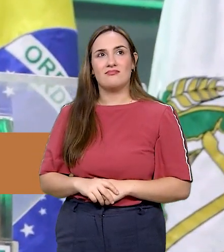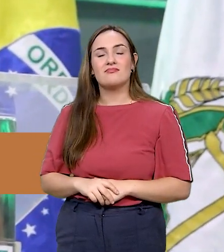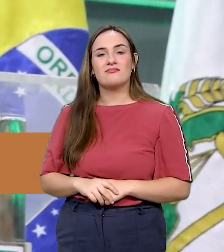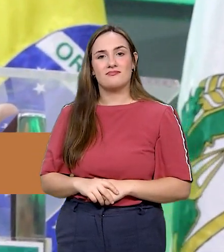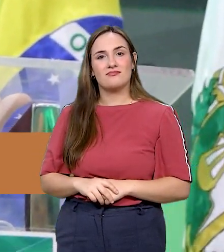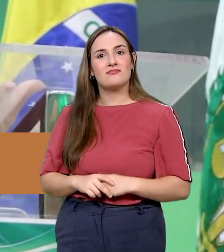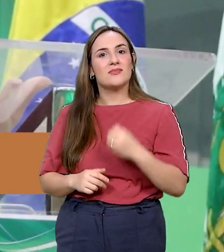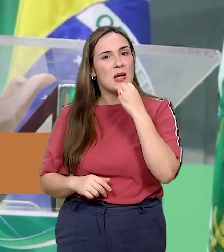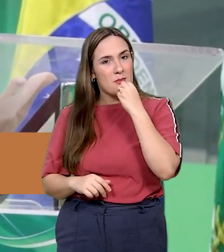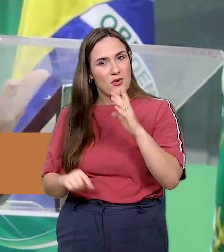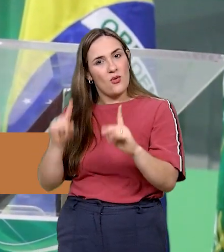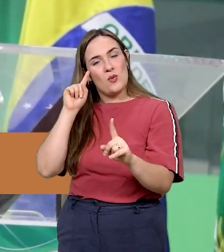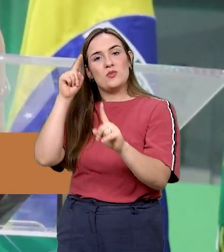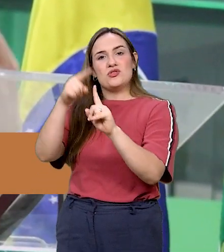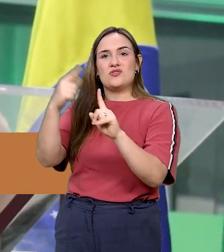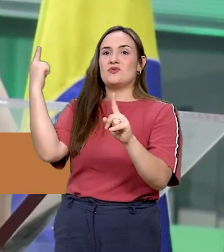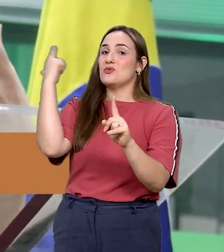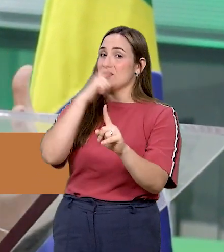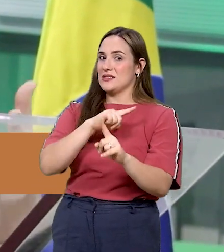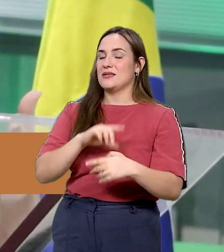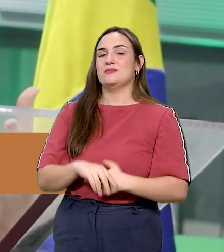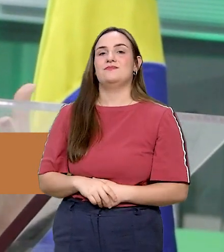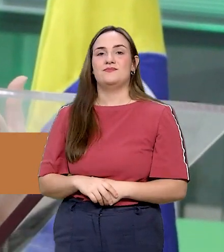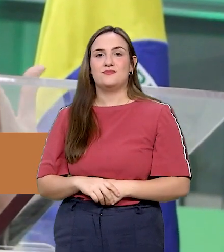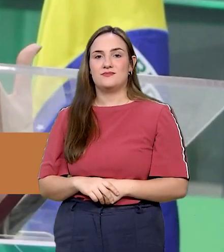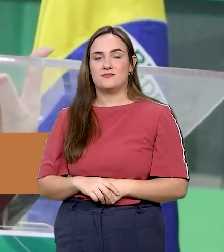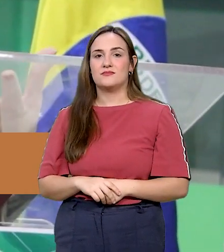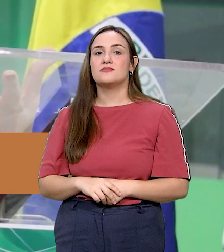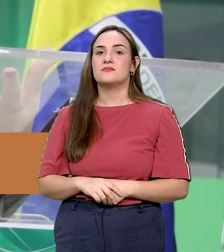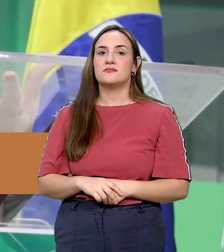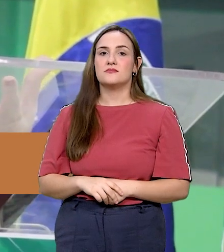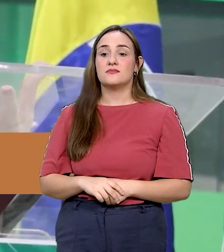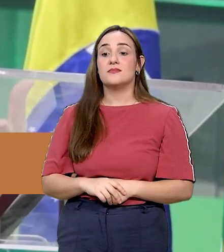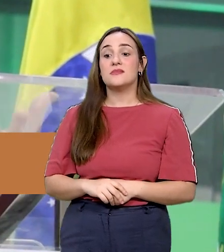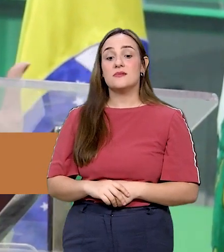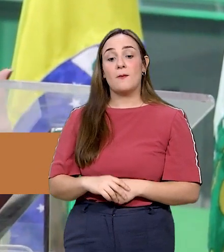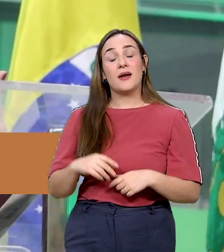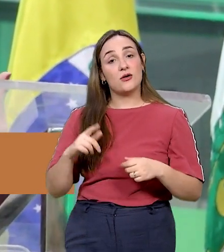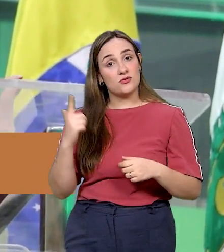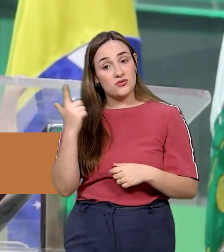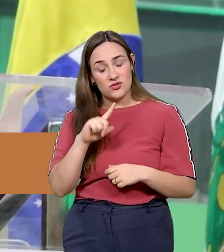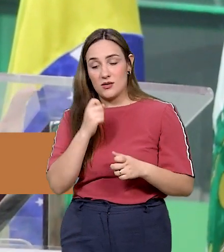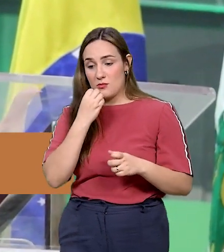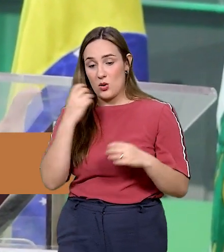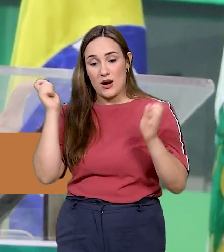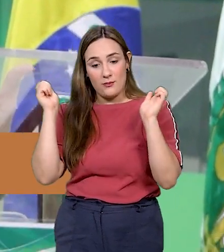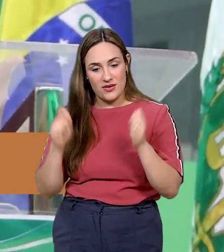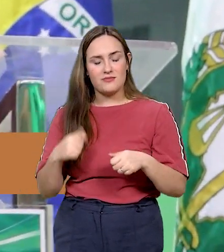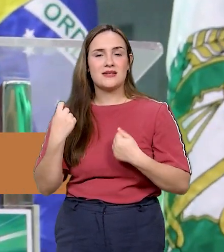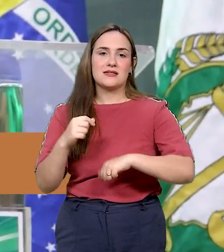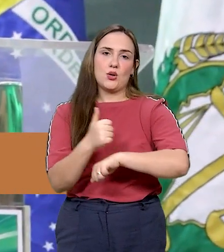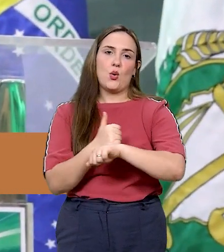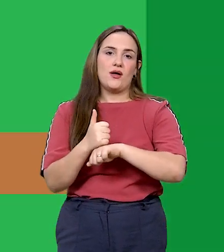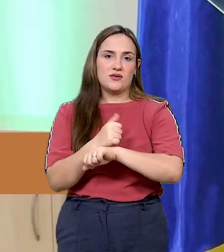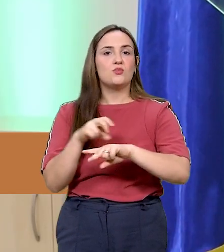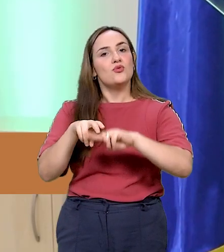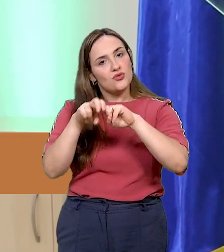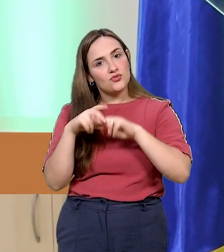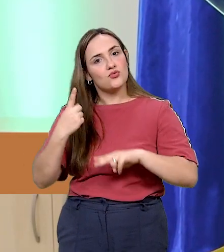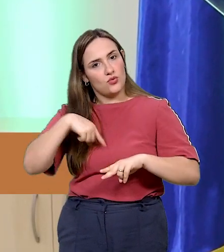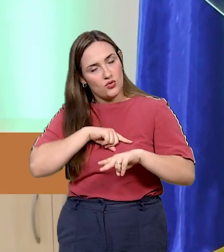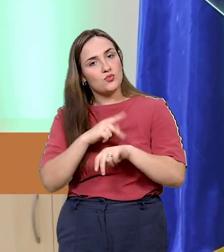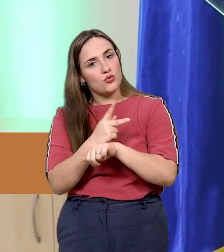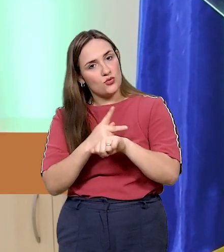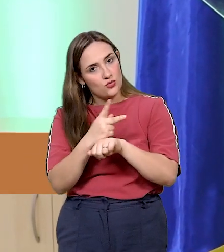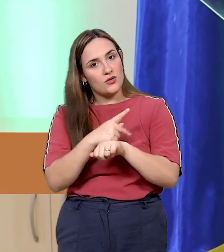atinja o seu objetivo. Para ser efetivo, ele tem que ter qualidade e isso é o que nós estamos buscando aqui.